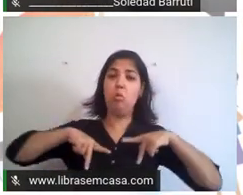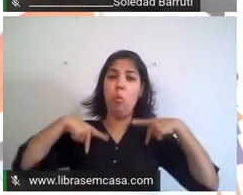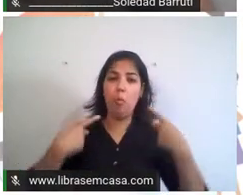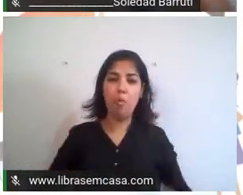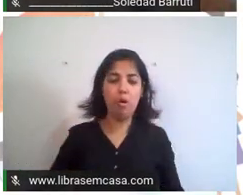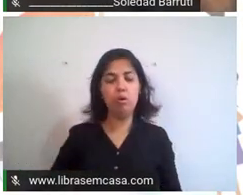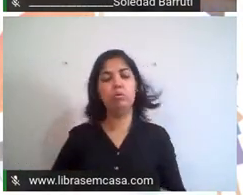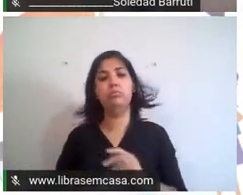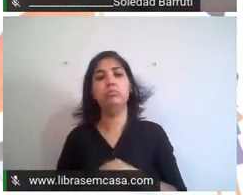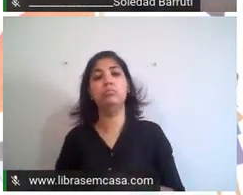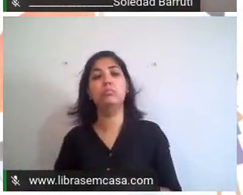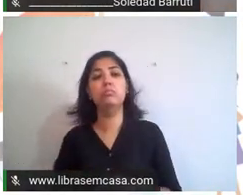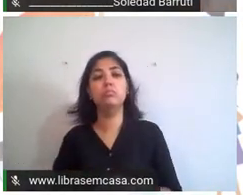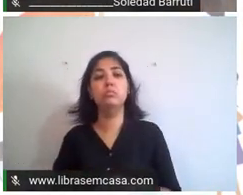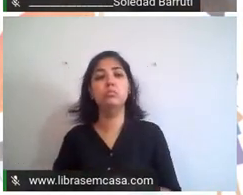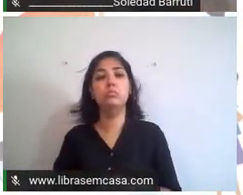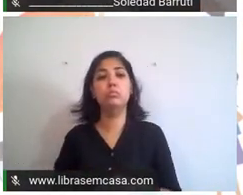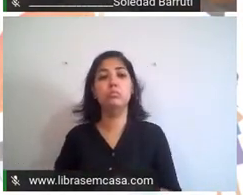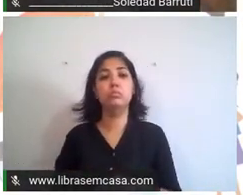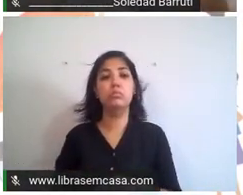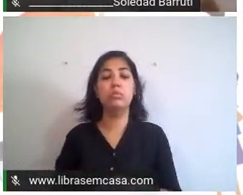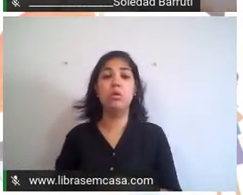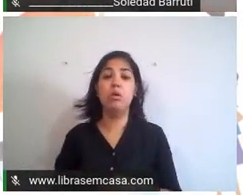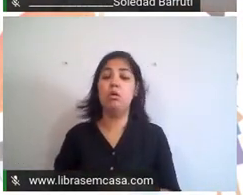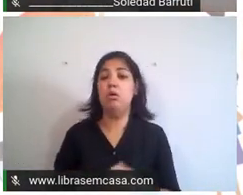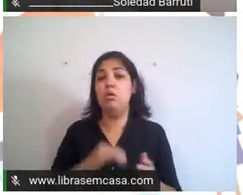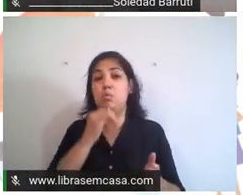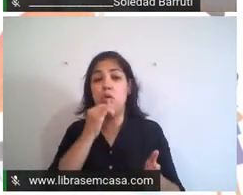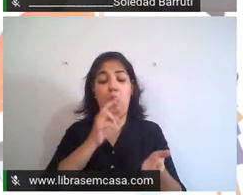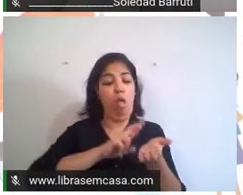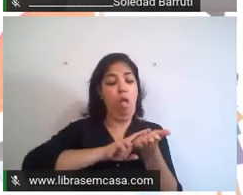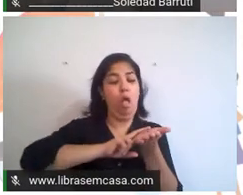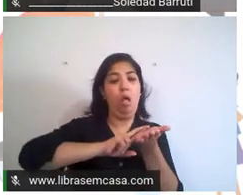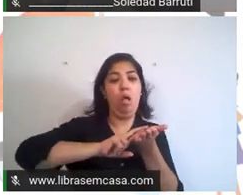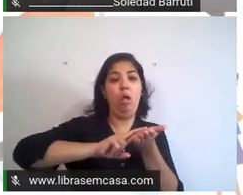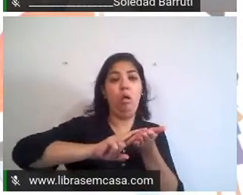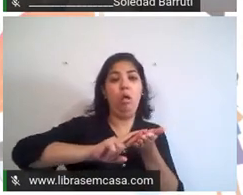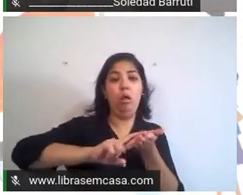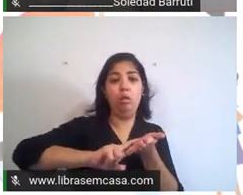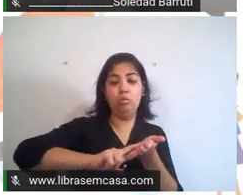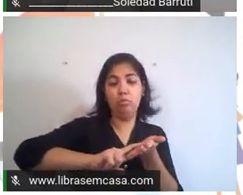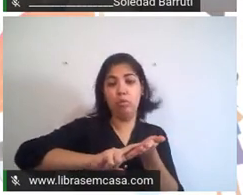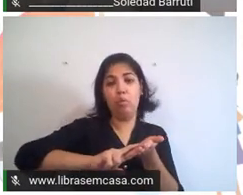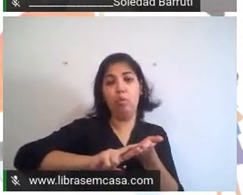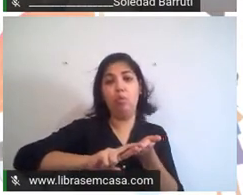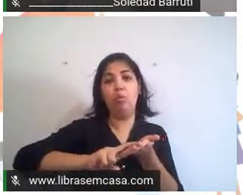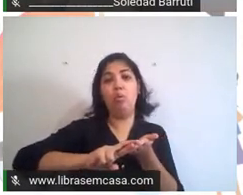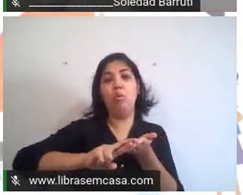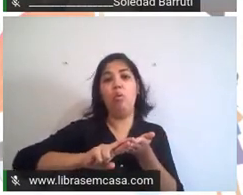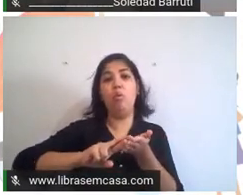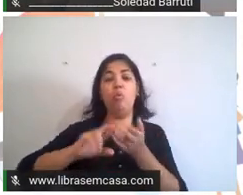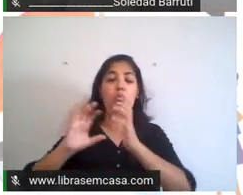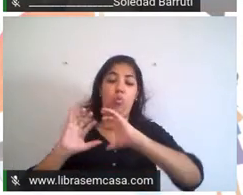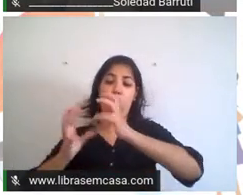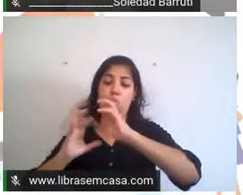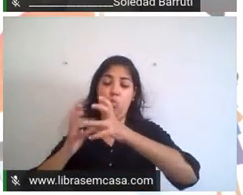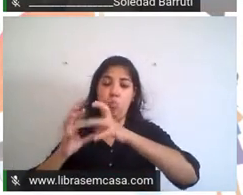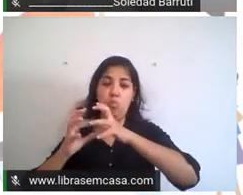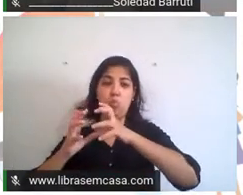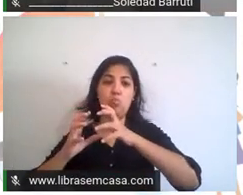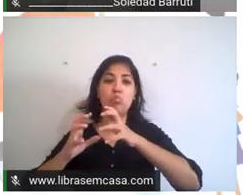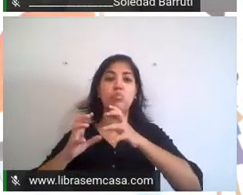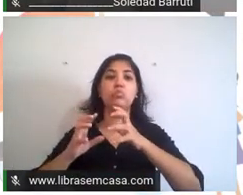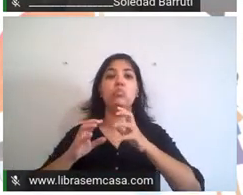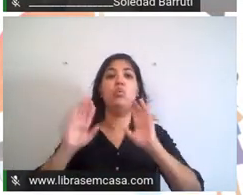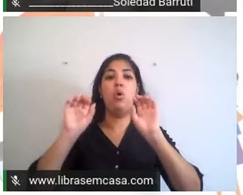um direito humano, né? Há, por exemplo, um relator internacional de meio ambiente,